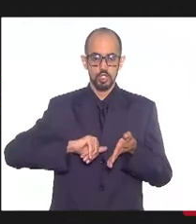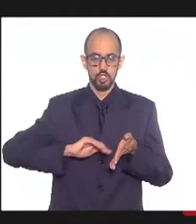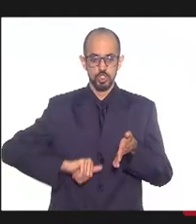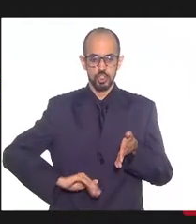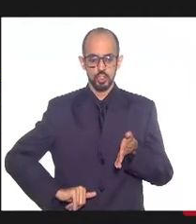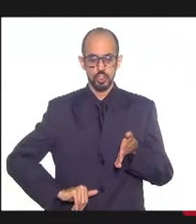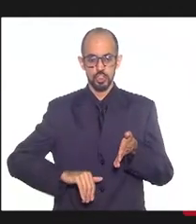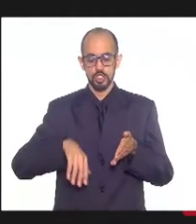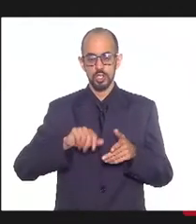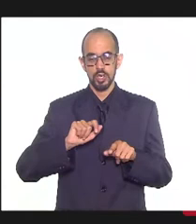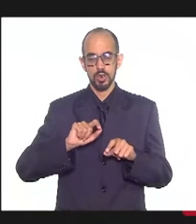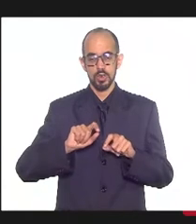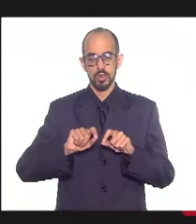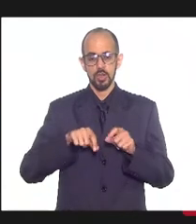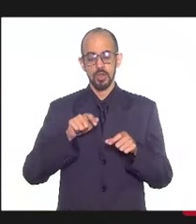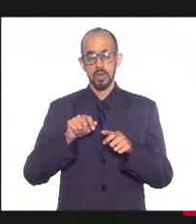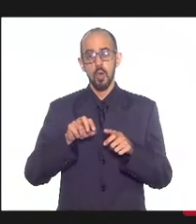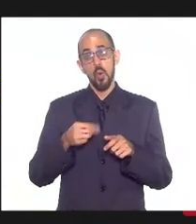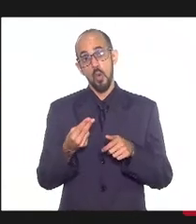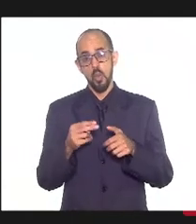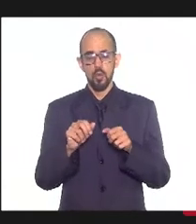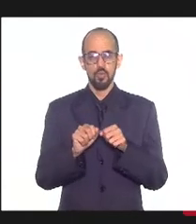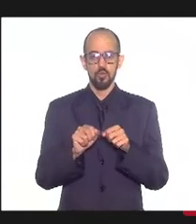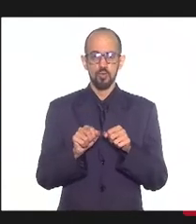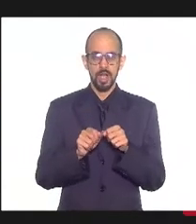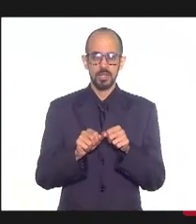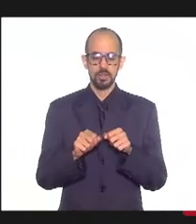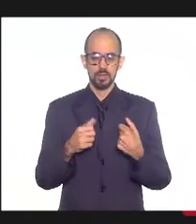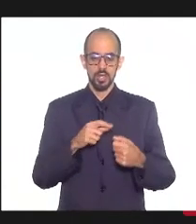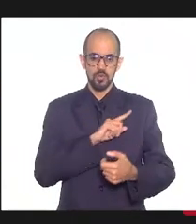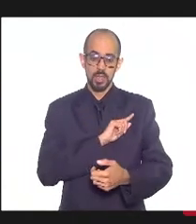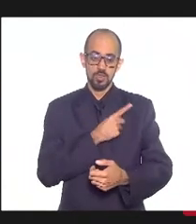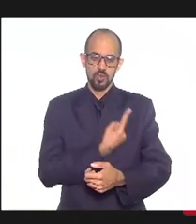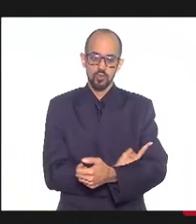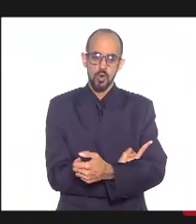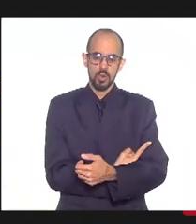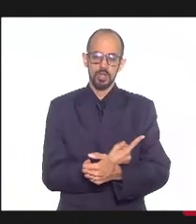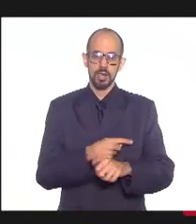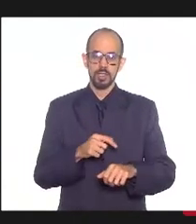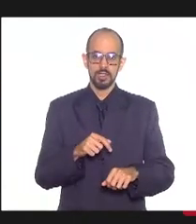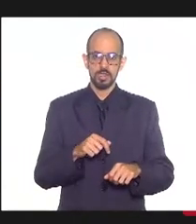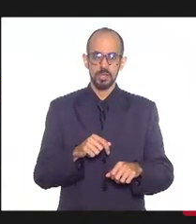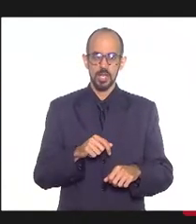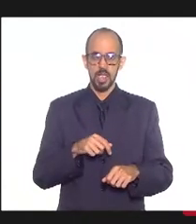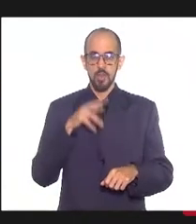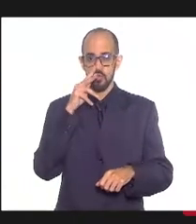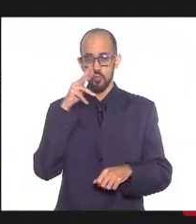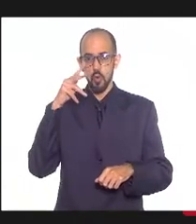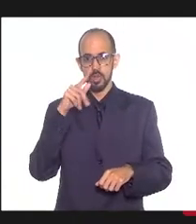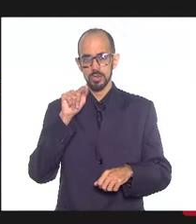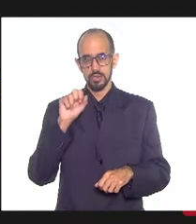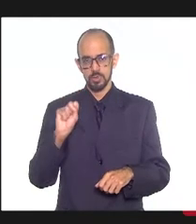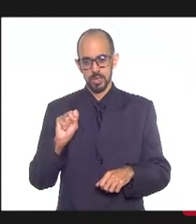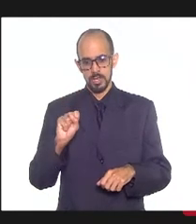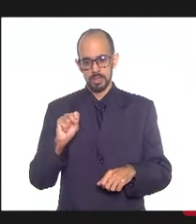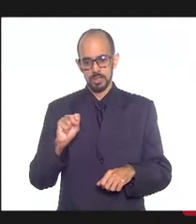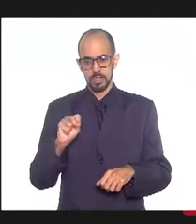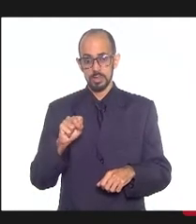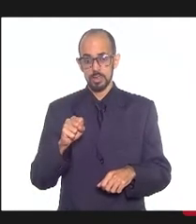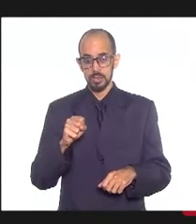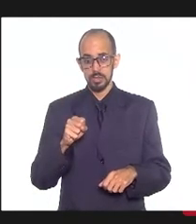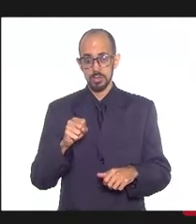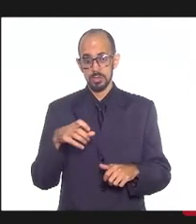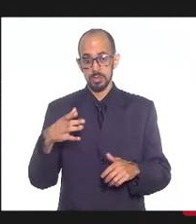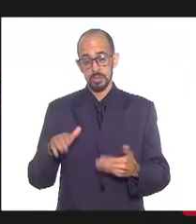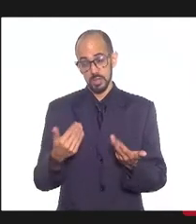da retirada ou faz com que você tenha que fortalecer o fluxo subindo do gás, ou seja, pega o Rio de Janeiro, que